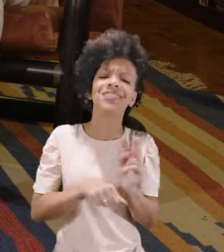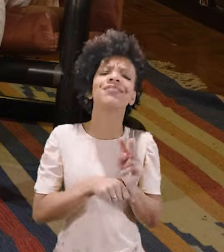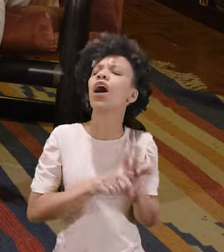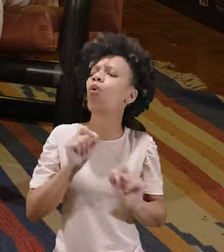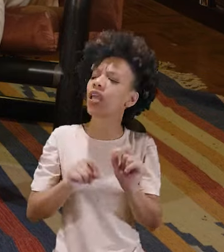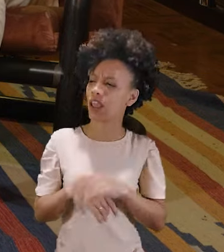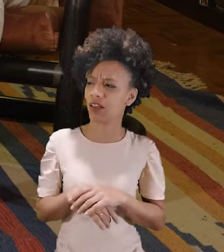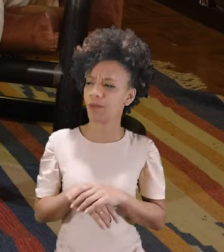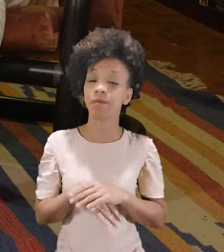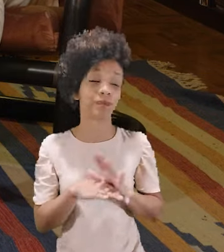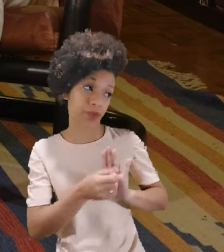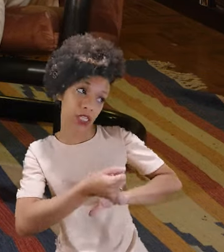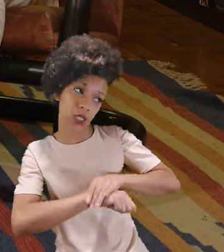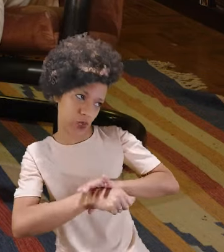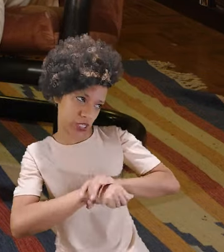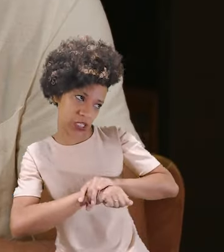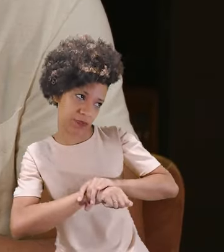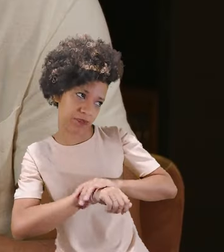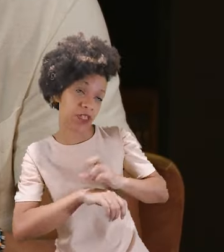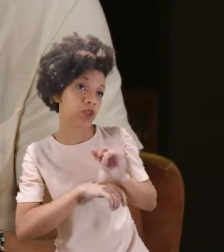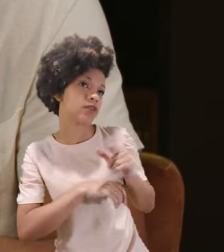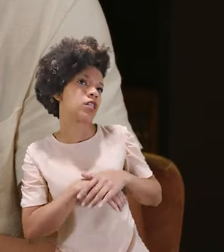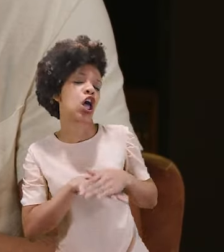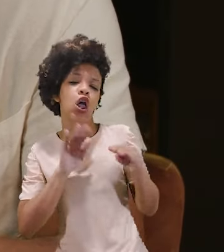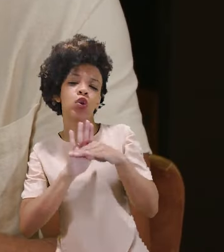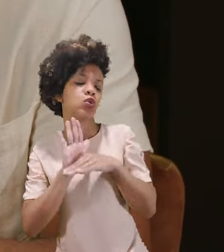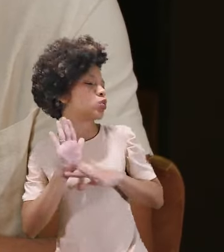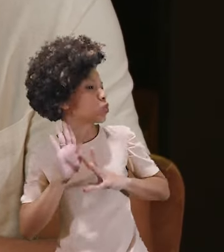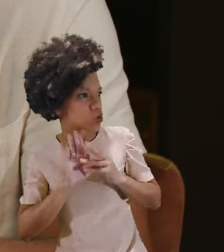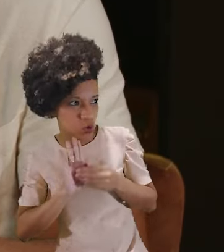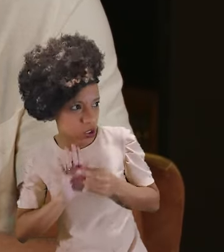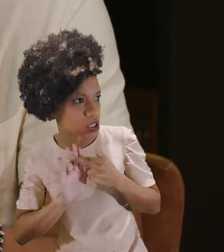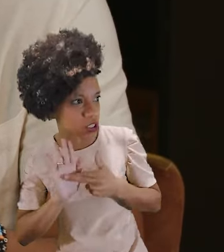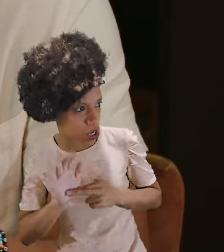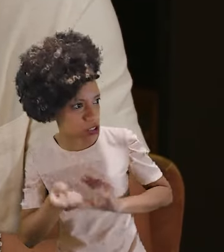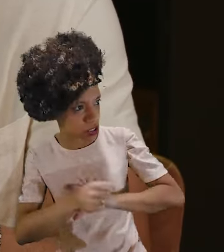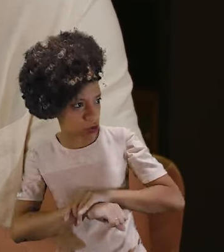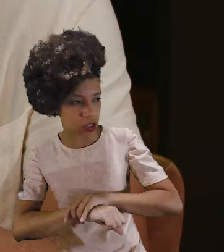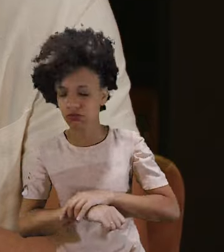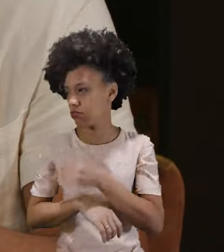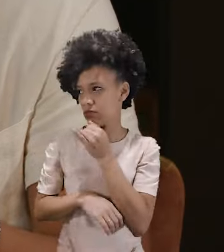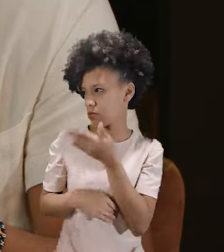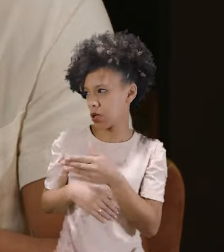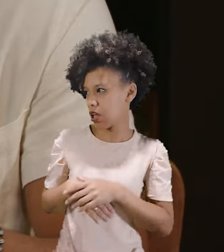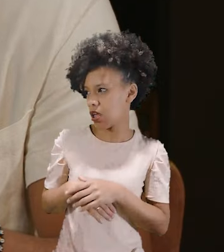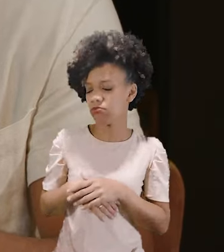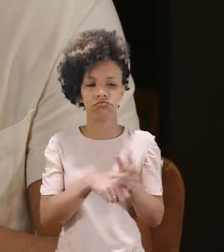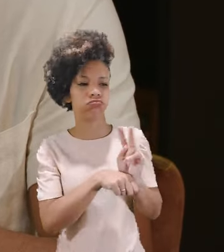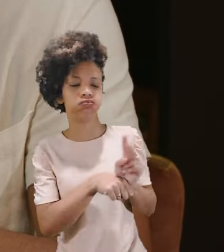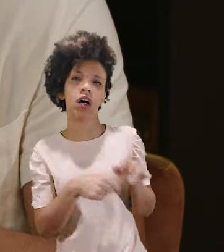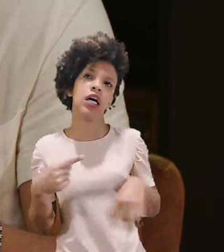do que normalmente é questão de segurança então se você tá cumprindo todo o procedimento segurança se você tem do é